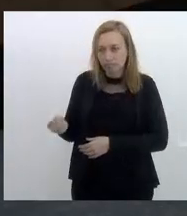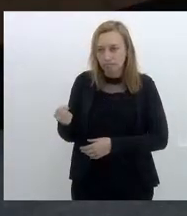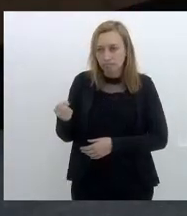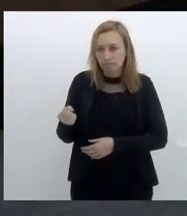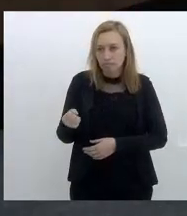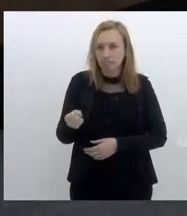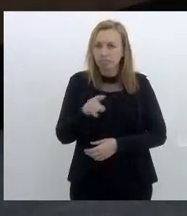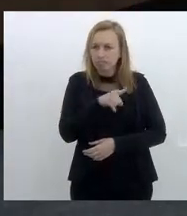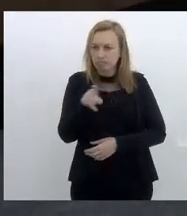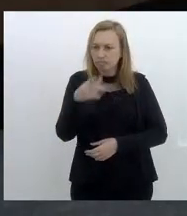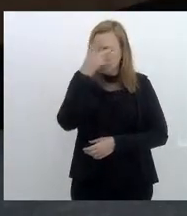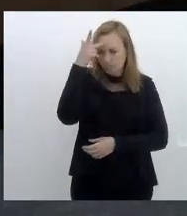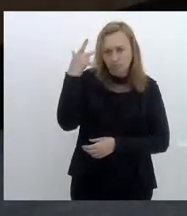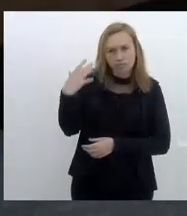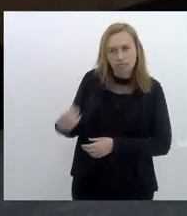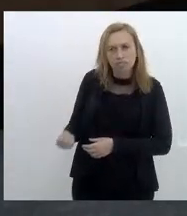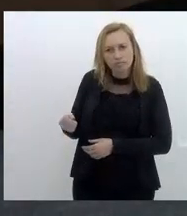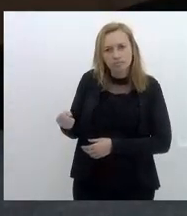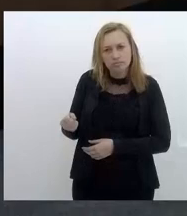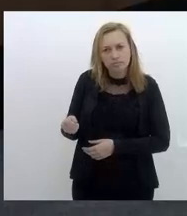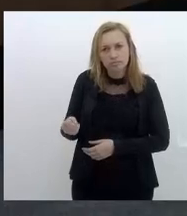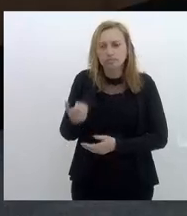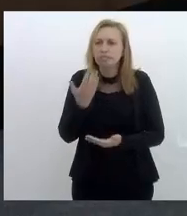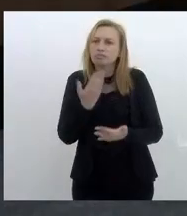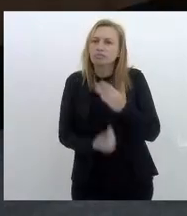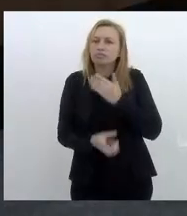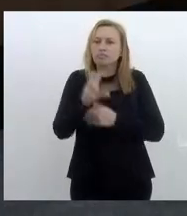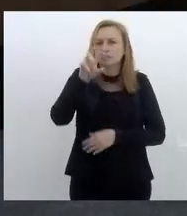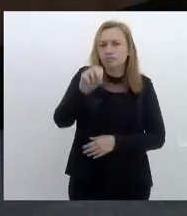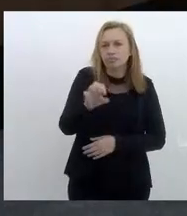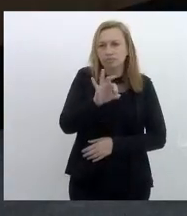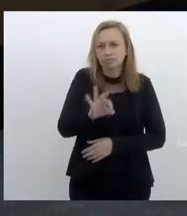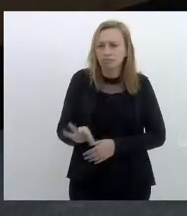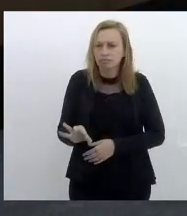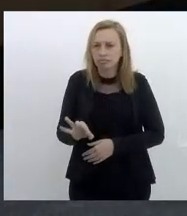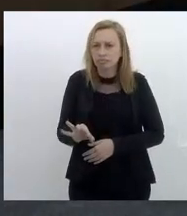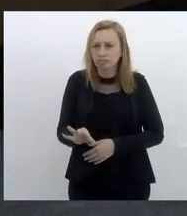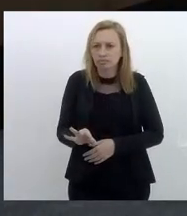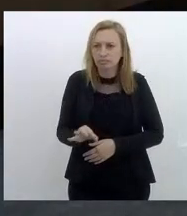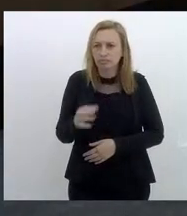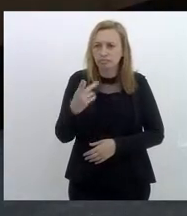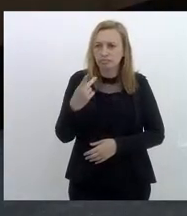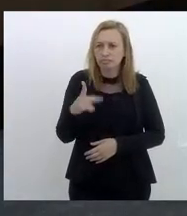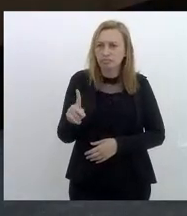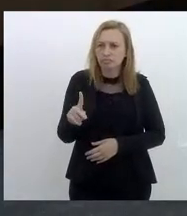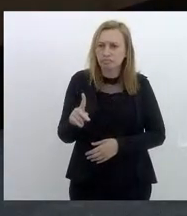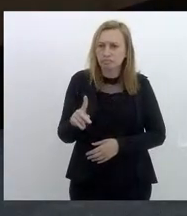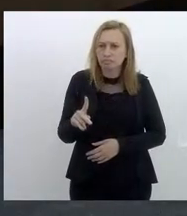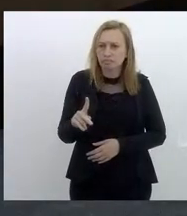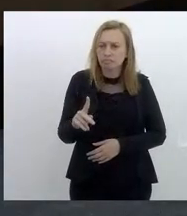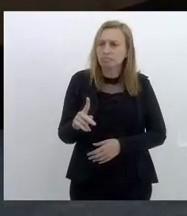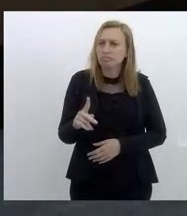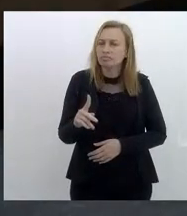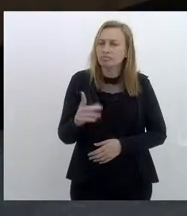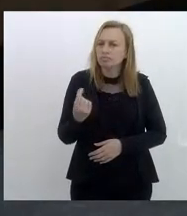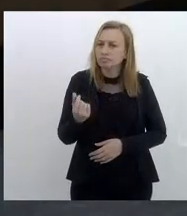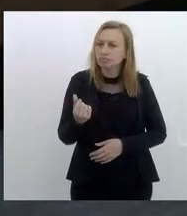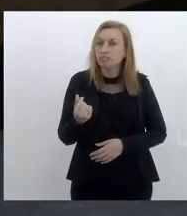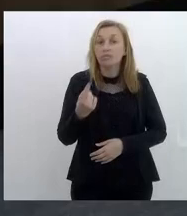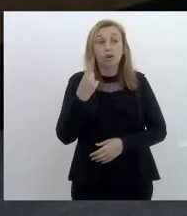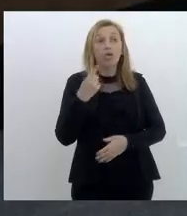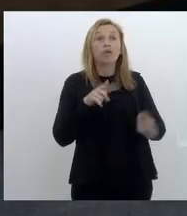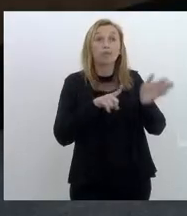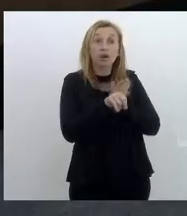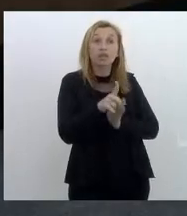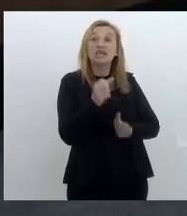essas pensionistas manter a piada de cinquenta por cento do seu pro vento mas pergunta